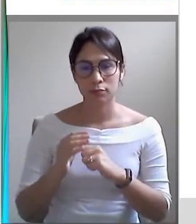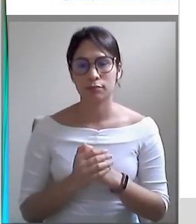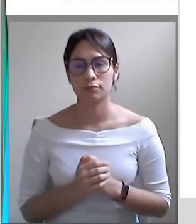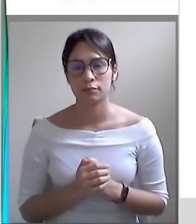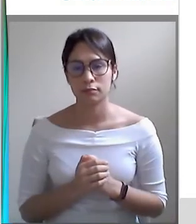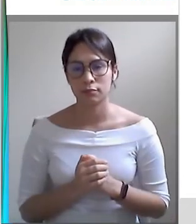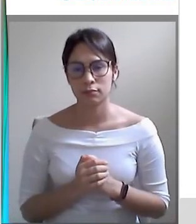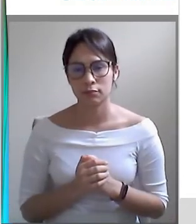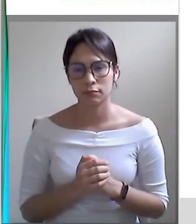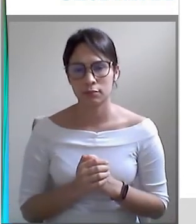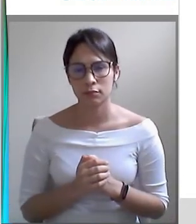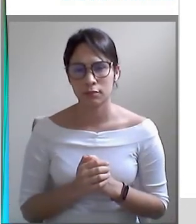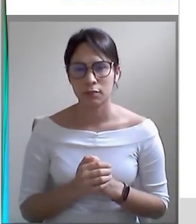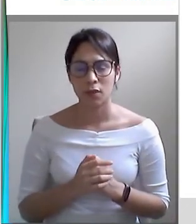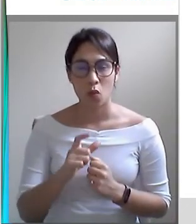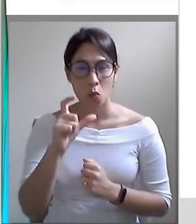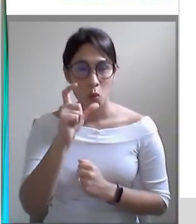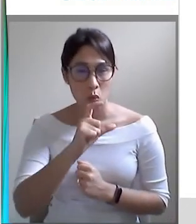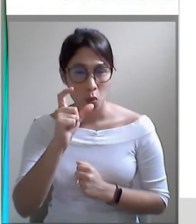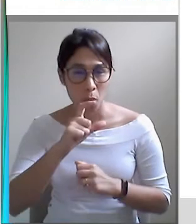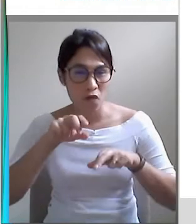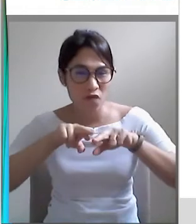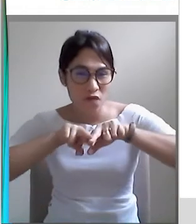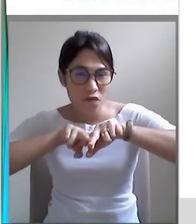a testes bioquímicos.